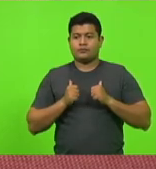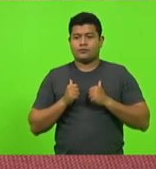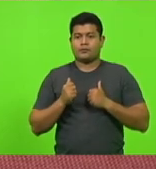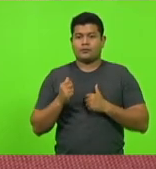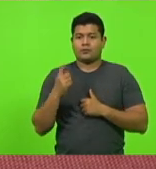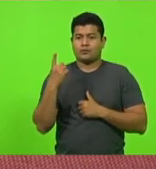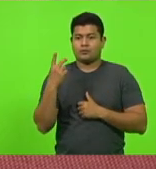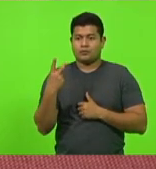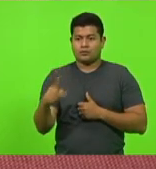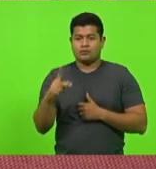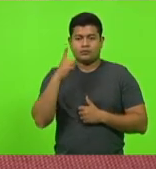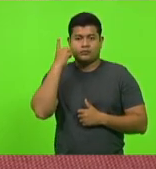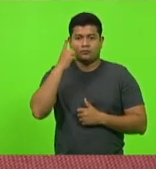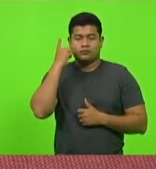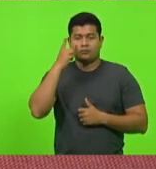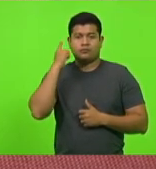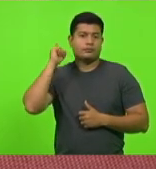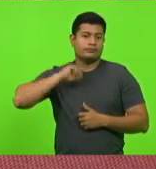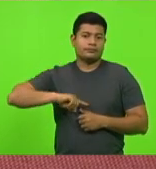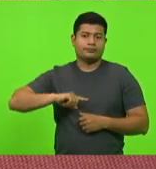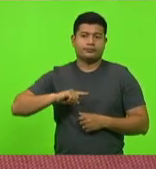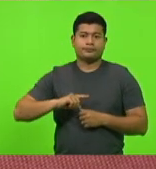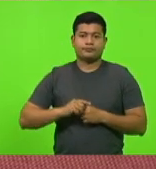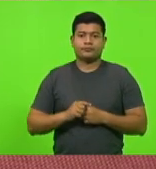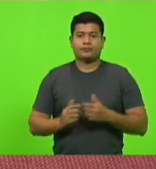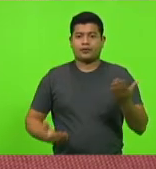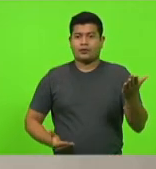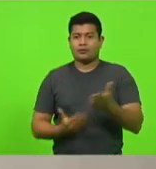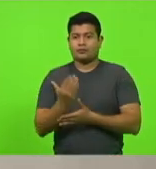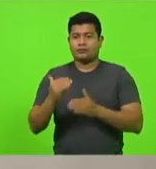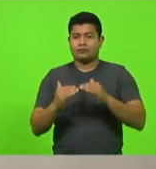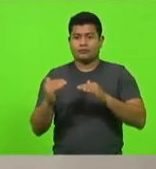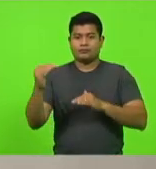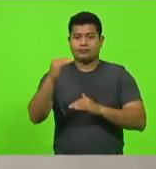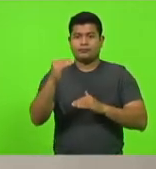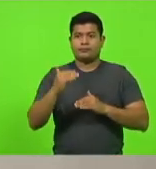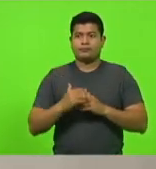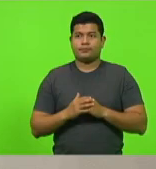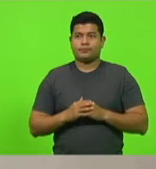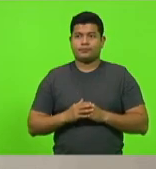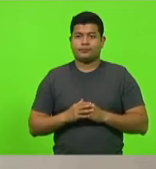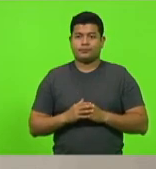deputado Silvio Drevec, aprovado por maioria.